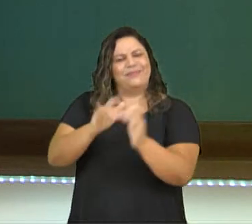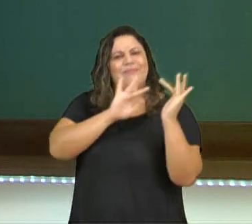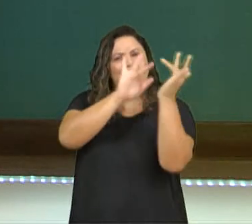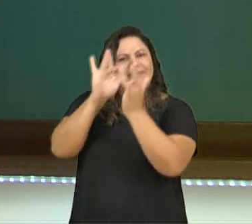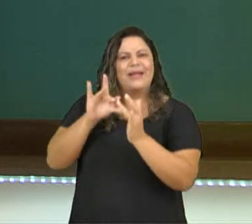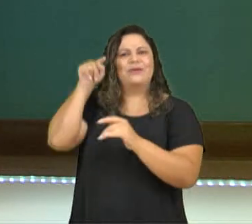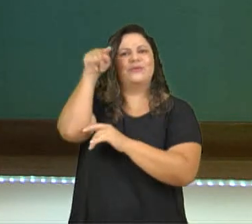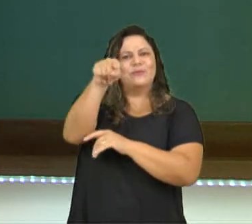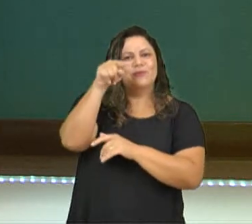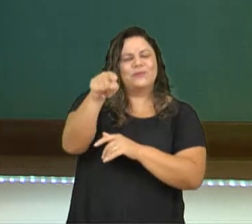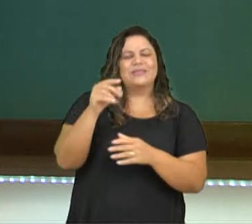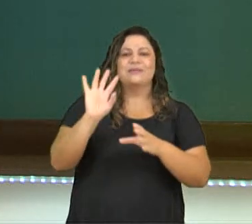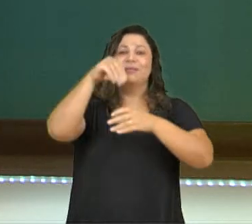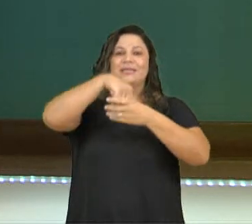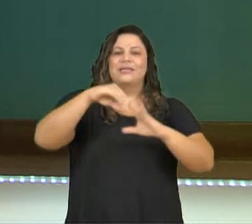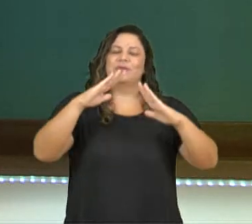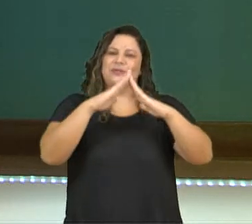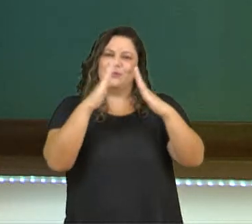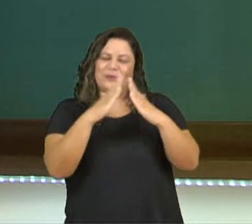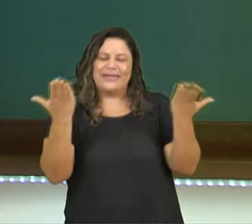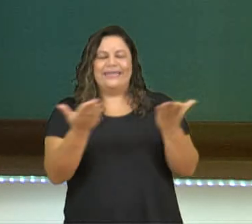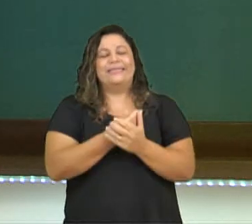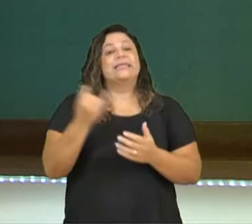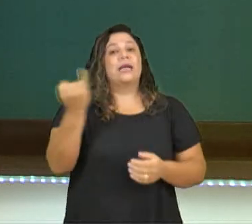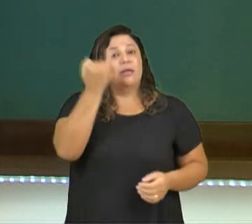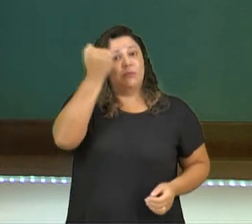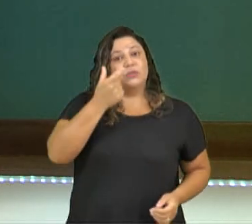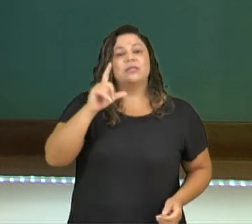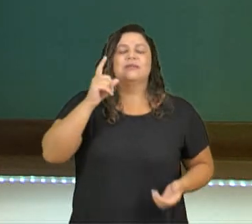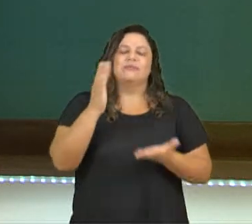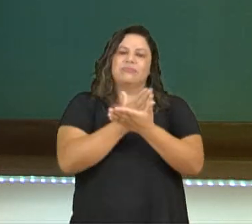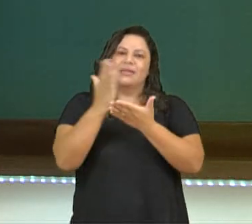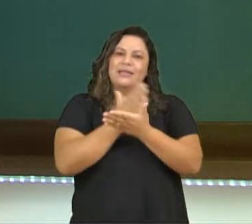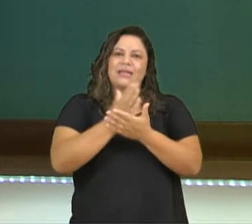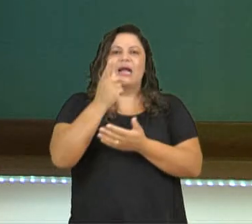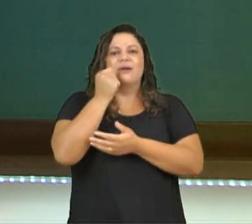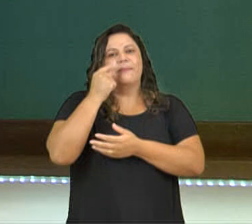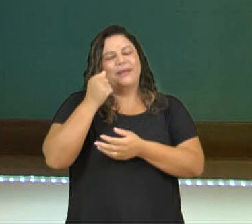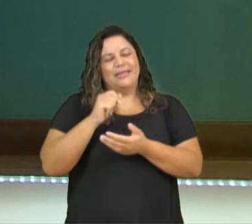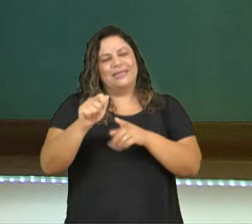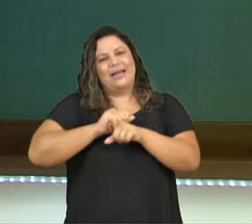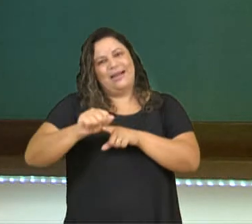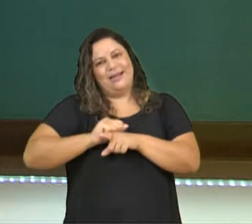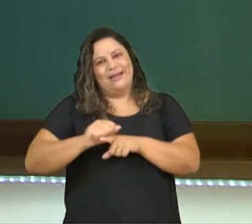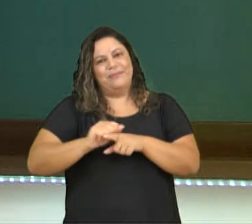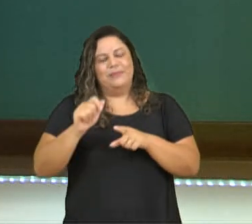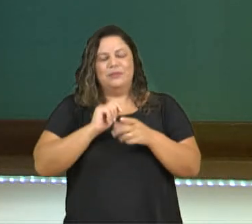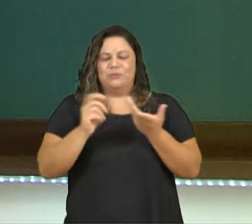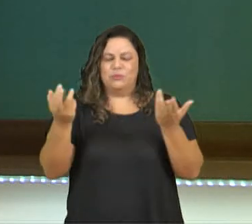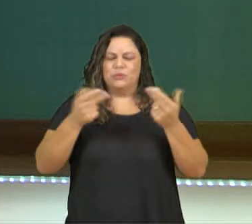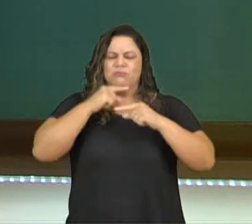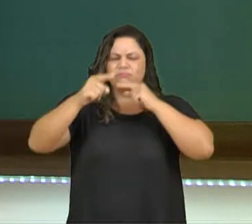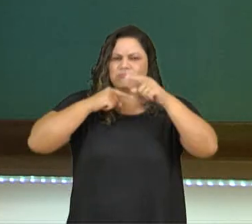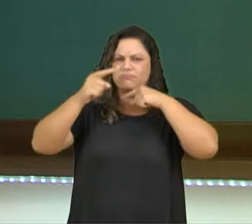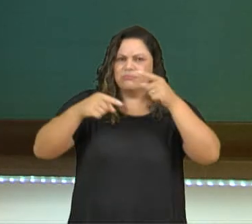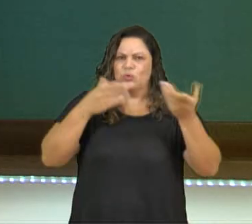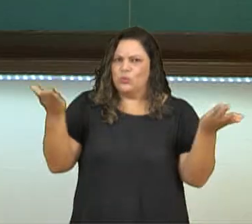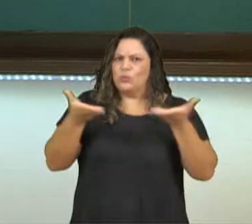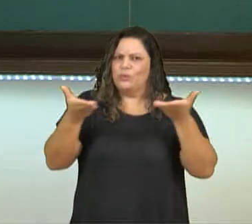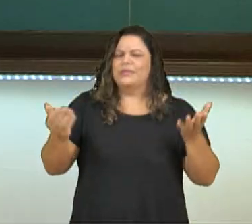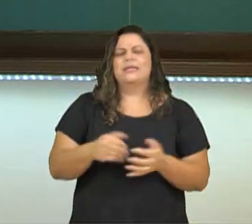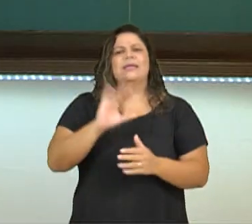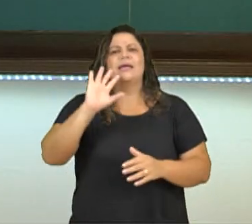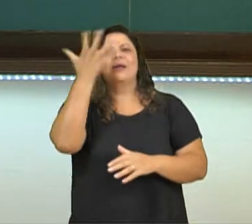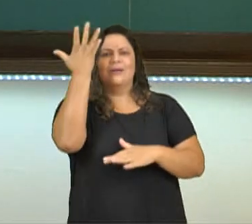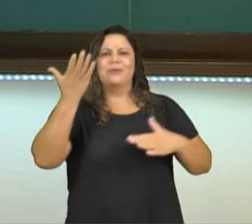é importante que você tenha caderno, caneta, lápis e borracha para realizar anotações e possíveis dúvidas que venham a surgir. E